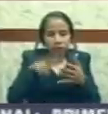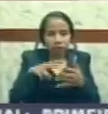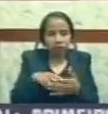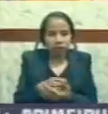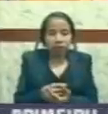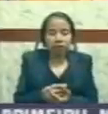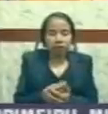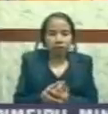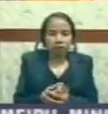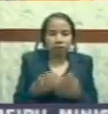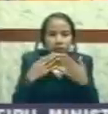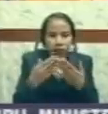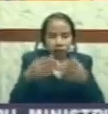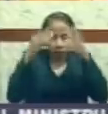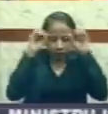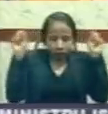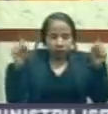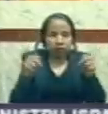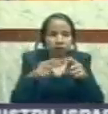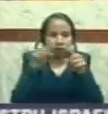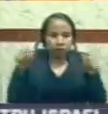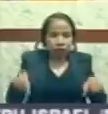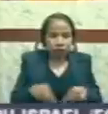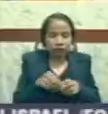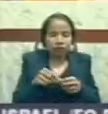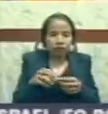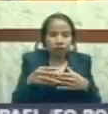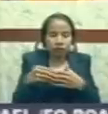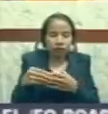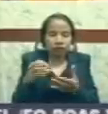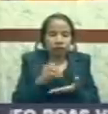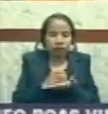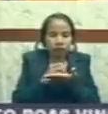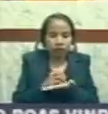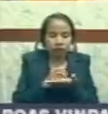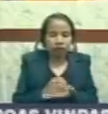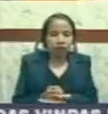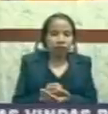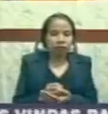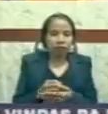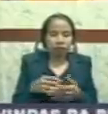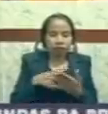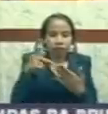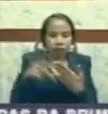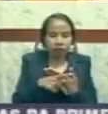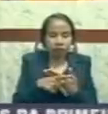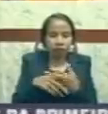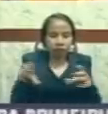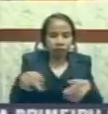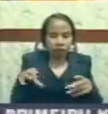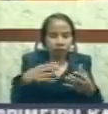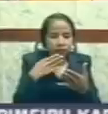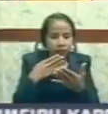Obrigada, Senhor Presidente. Tabela 5, despesas da Região Administrativa Especial da EQUSI Ambeno. Programa Boa Governação